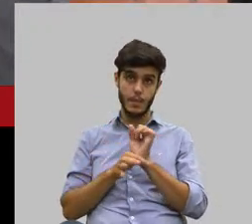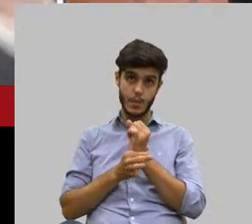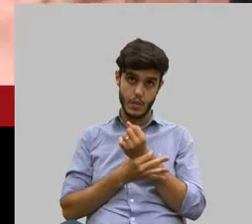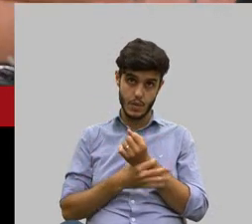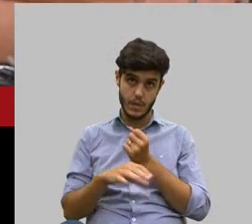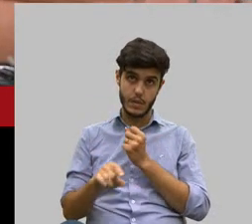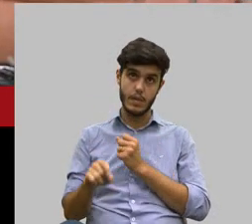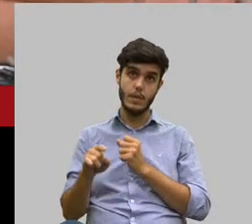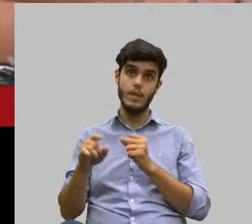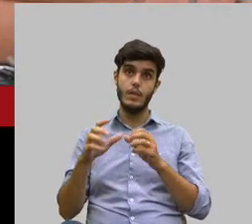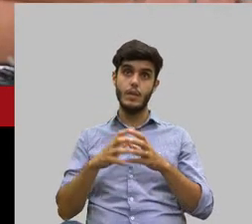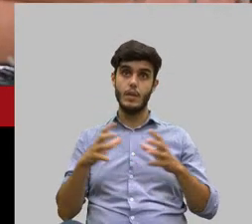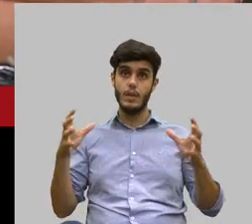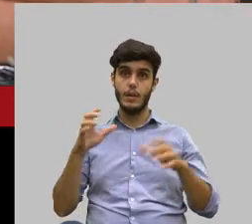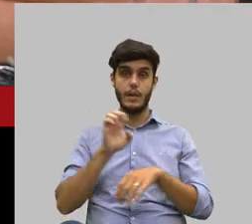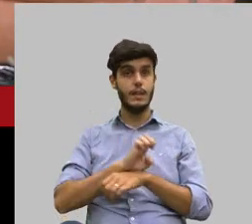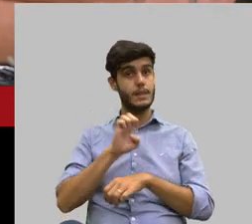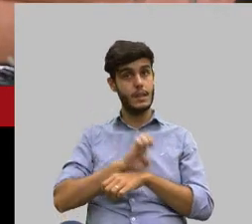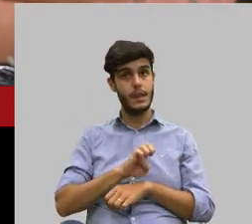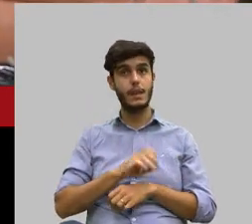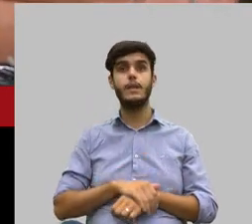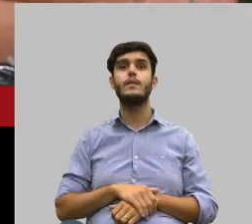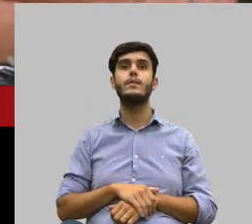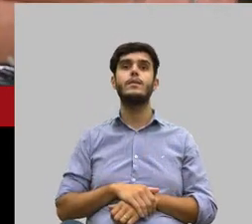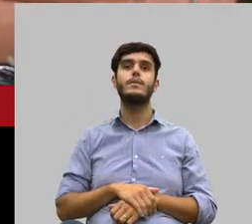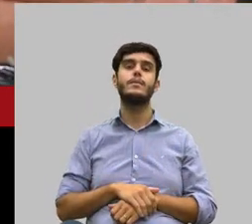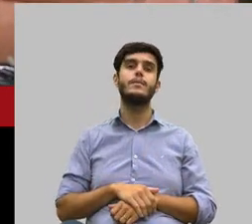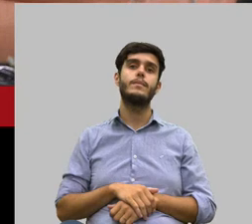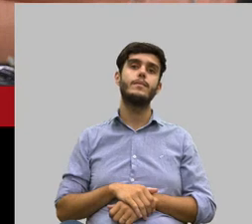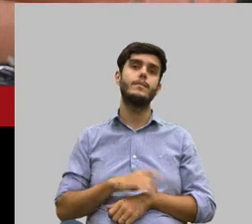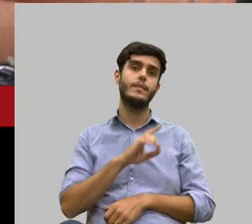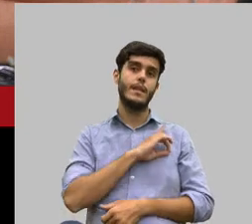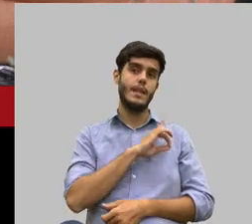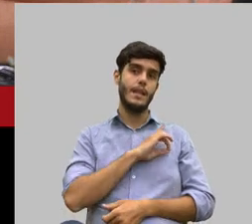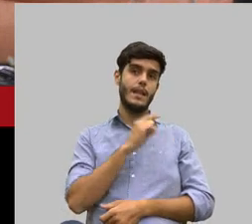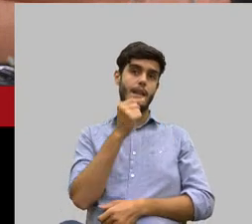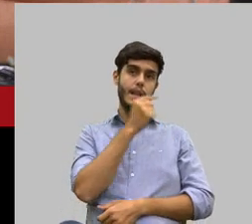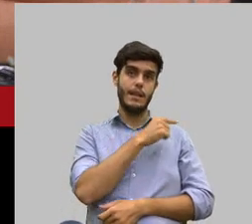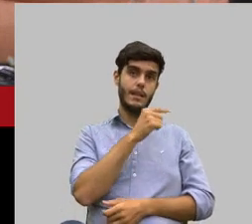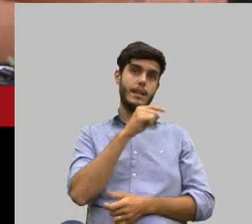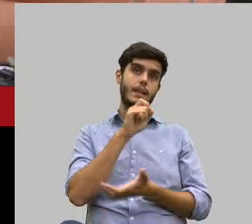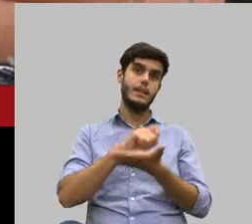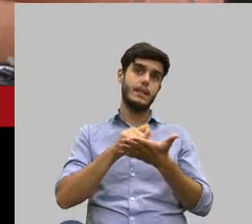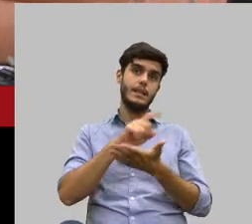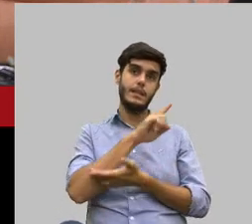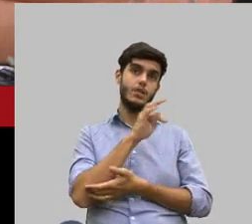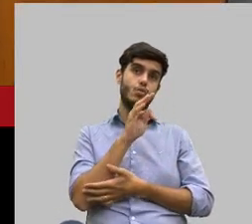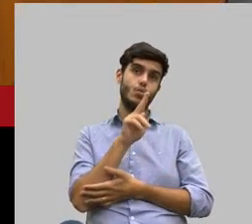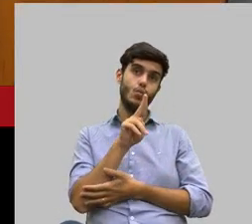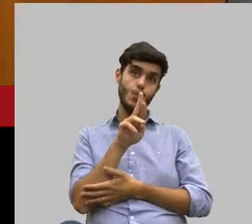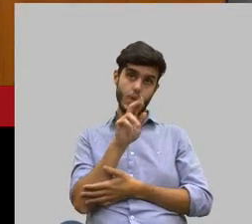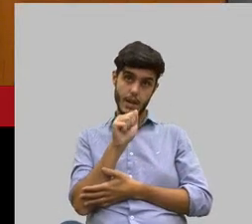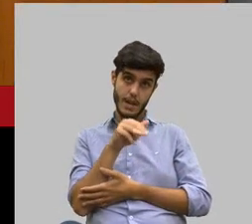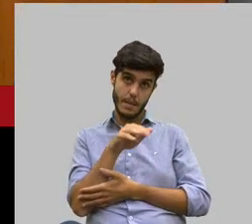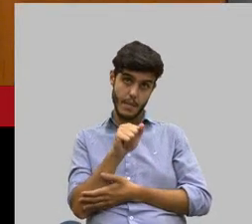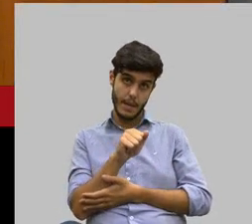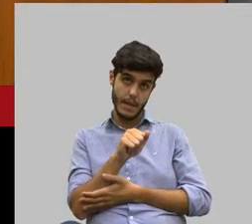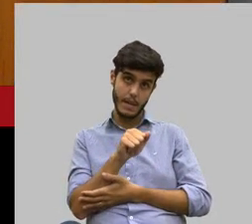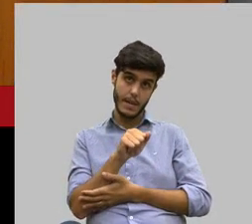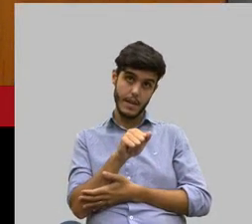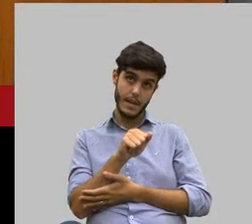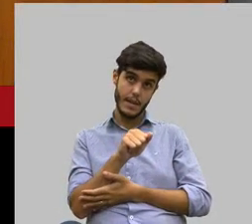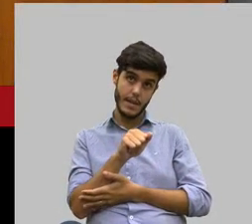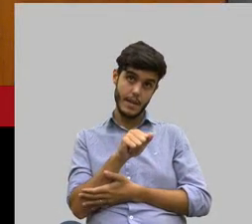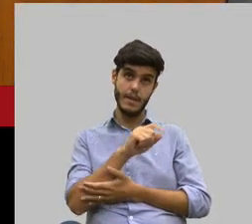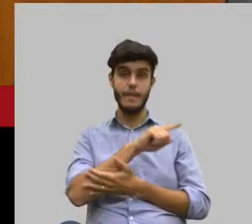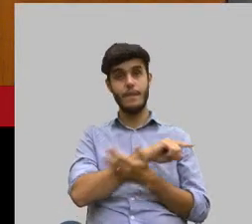uma malha no âmbito Estadual então o delegado o escrivão investigador que tá lá em Turama a 800 km vai